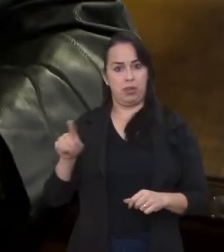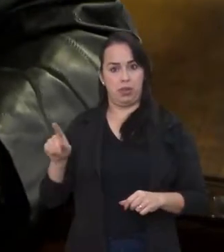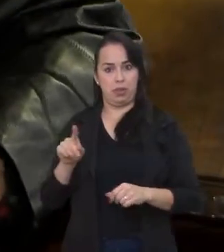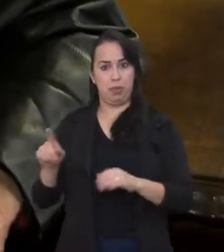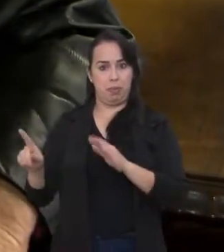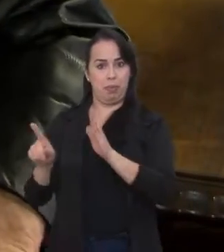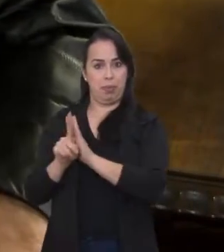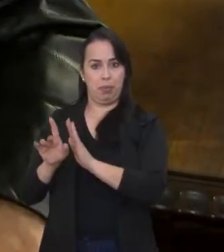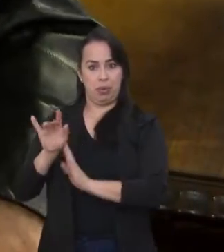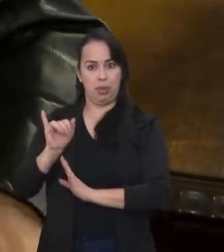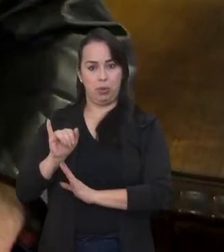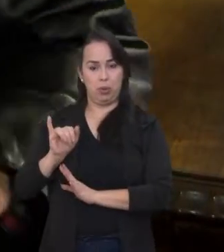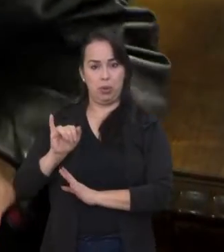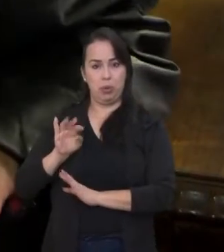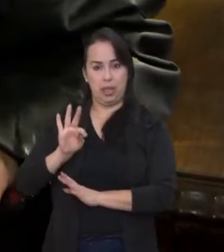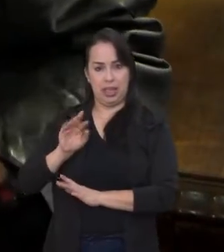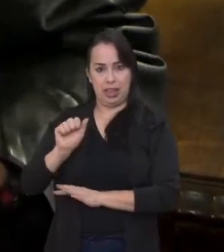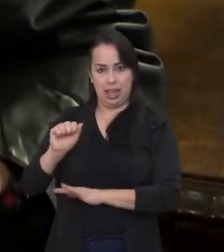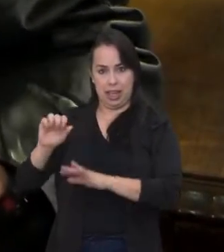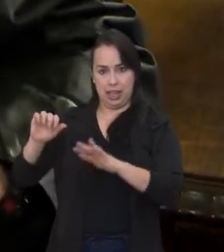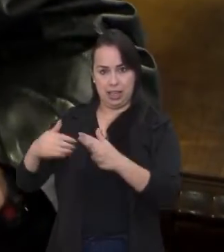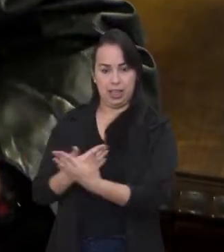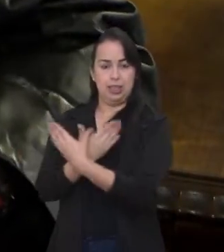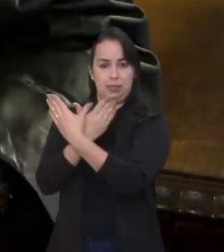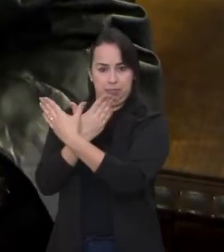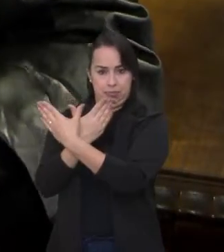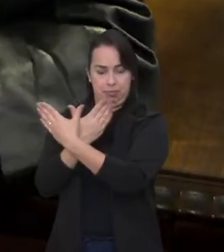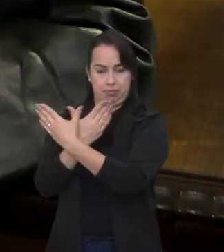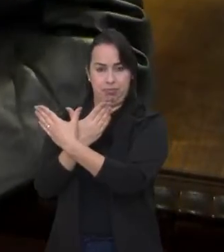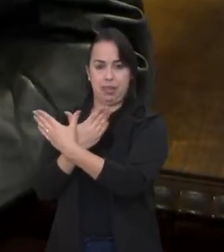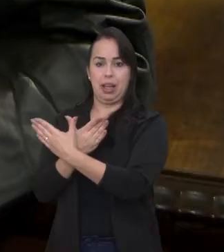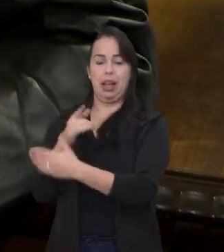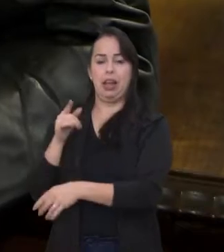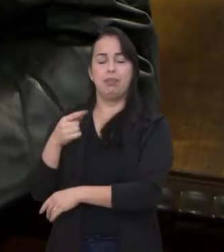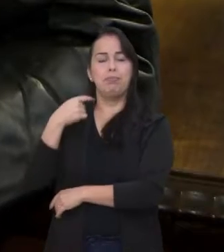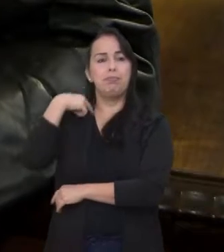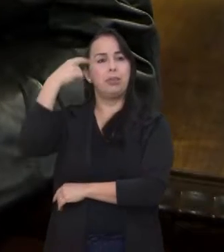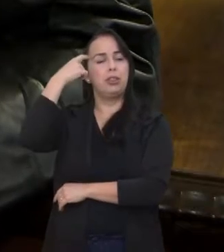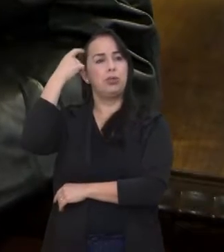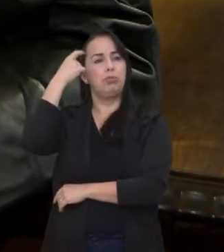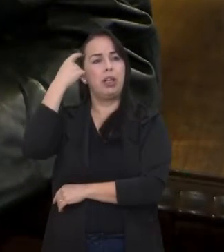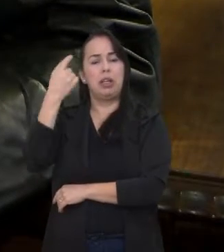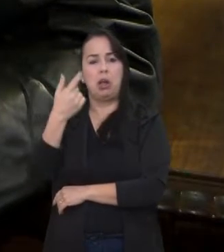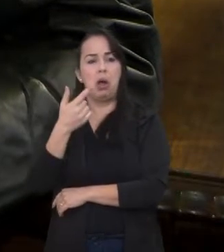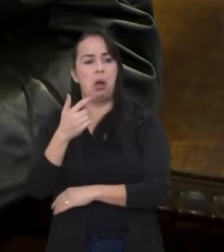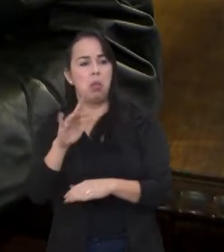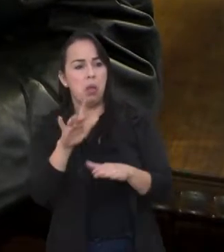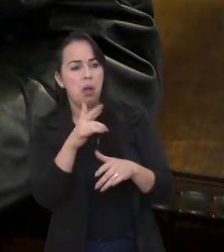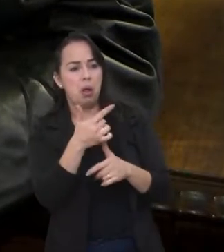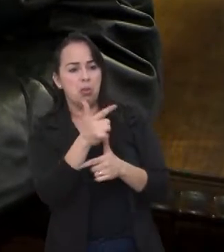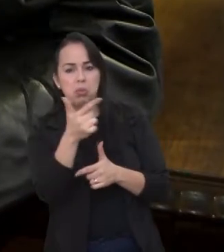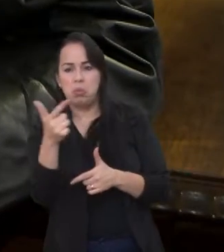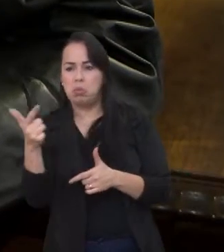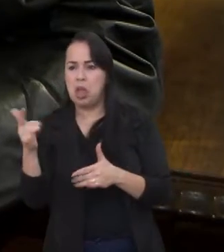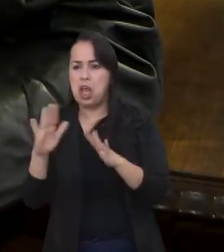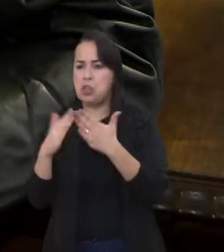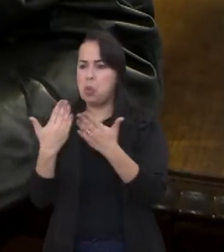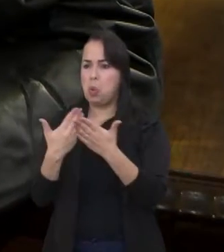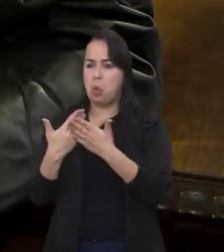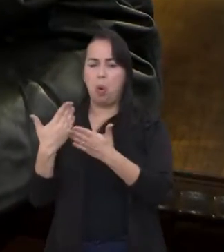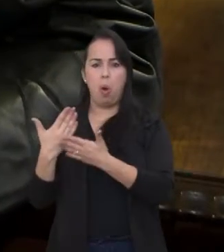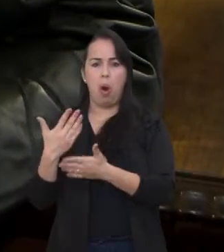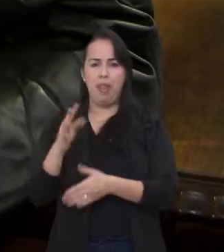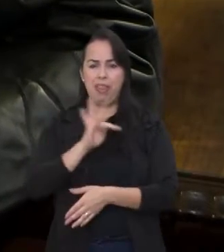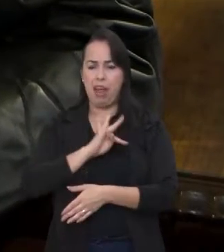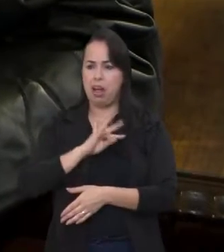necessidade de uma escola técnica. Não existia escola técnica no interior de São Paulo. Parece que existia uma lá em São Bernardo, São Caetano